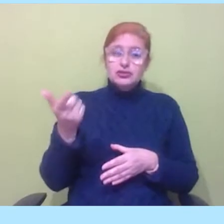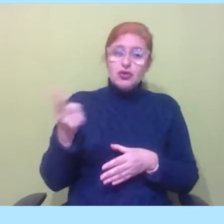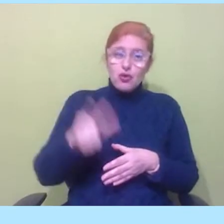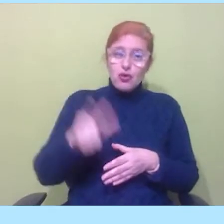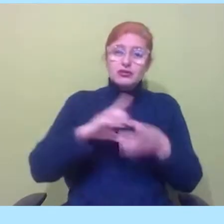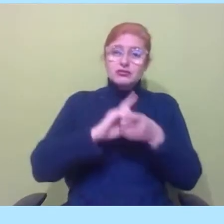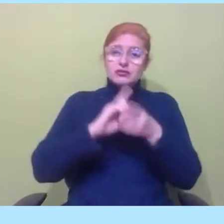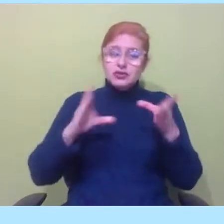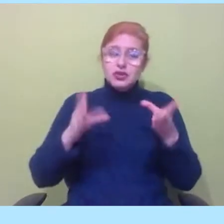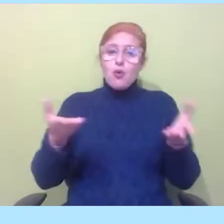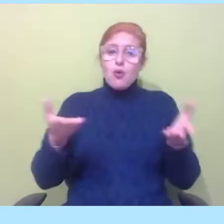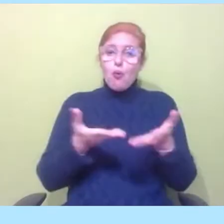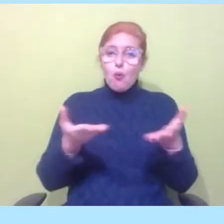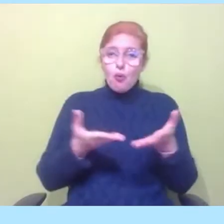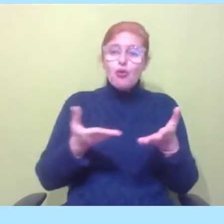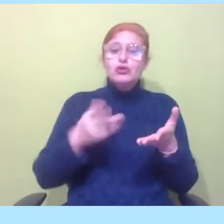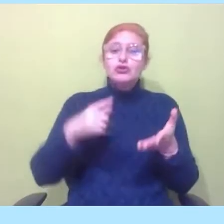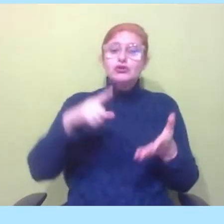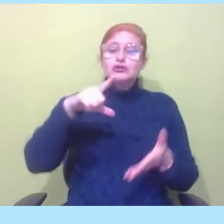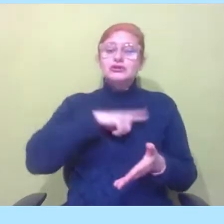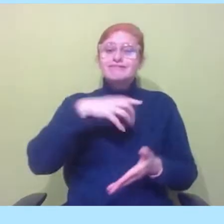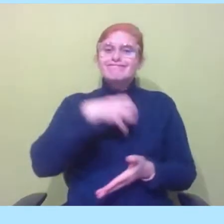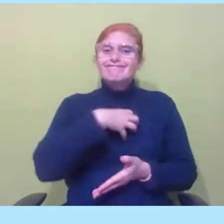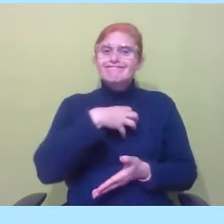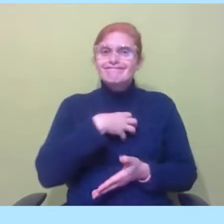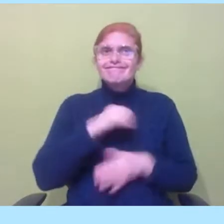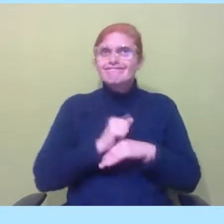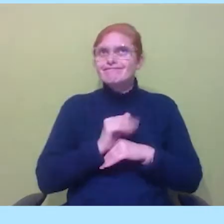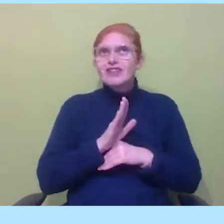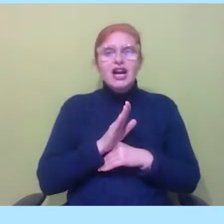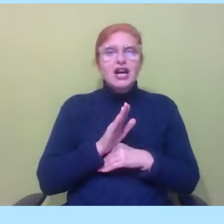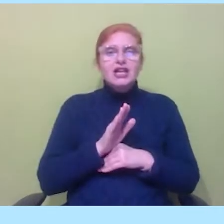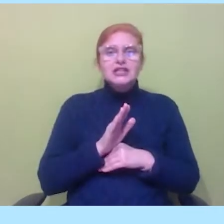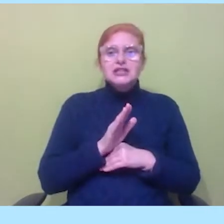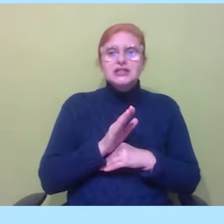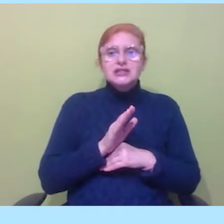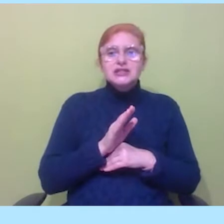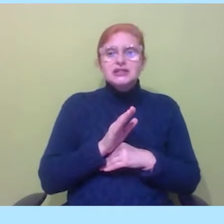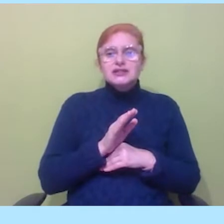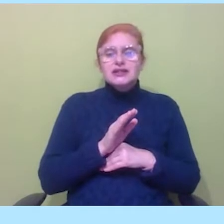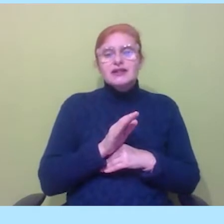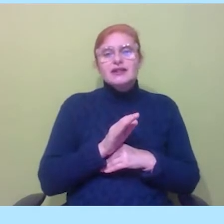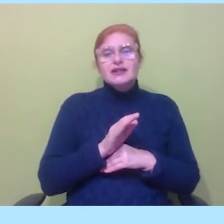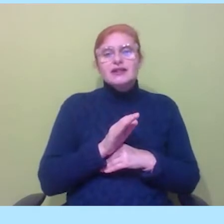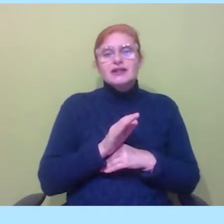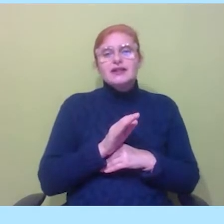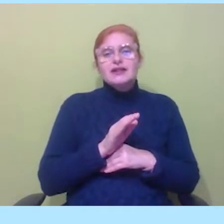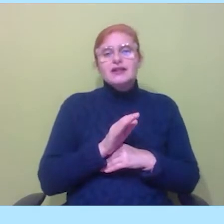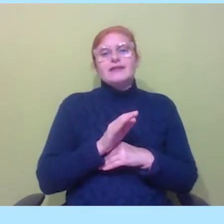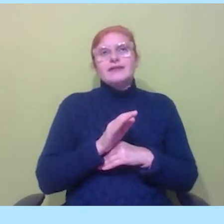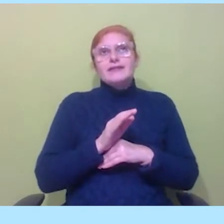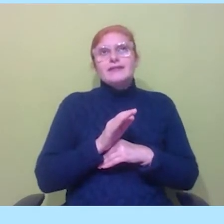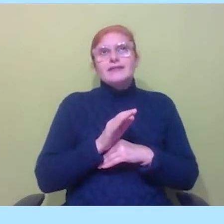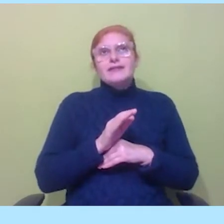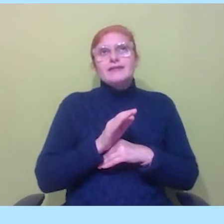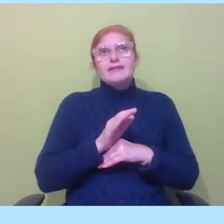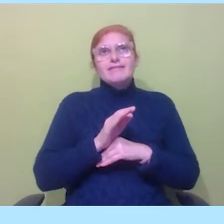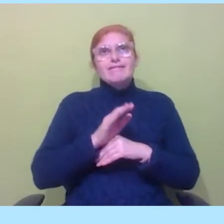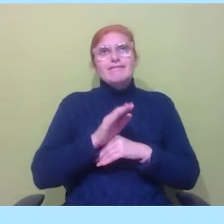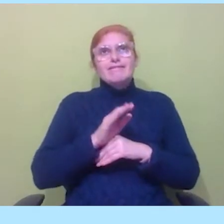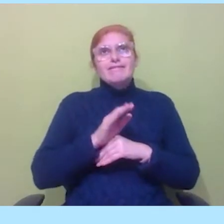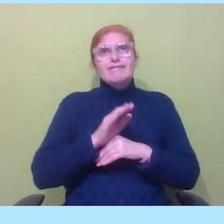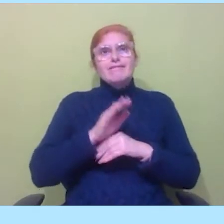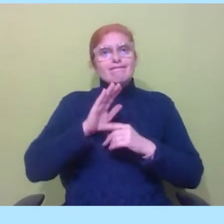de uma maneira muito mais ululante, né? Muito mais gritante. Então, eu acho que é isso, a gente